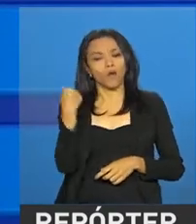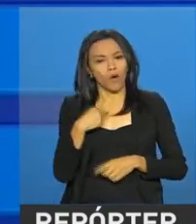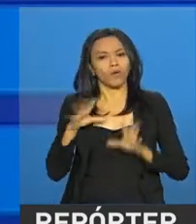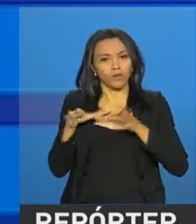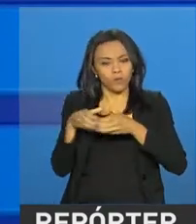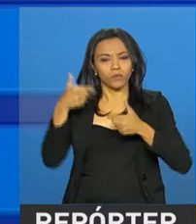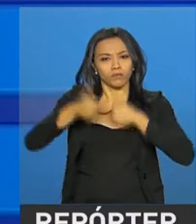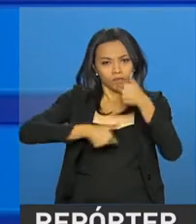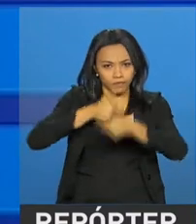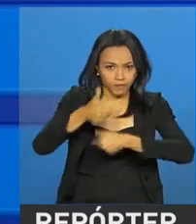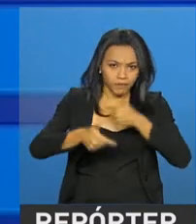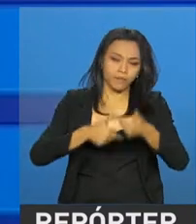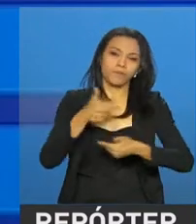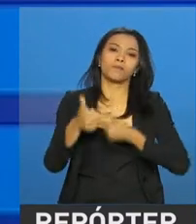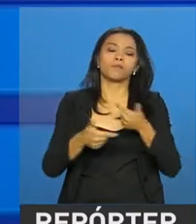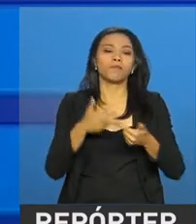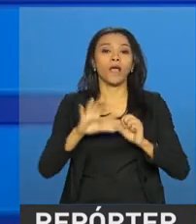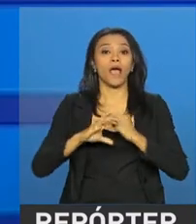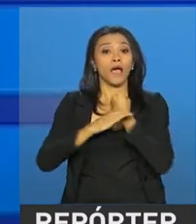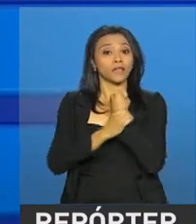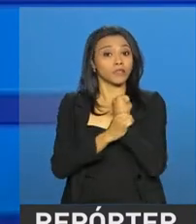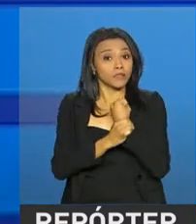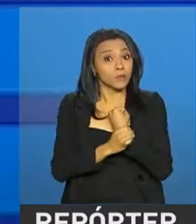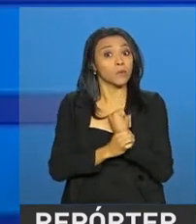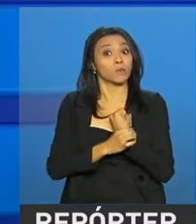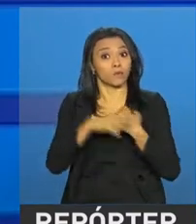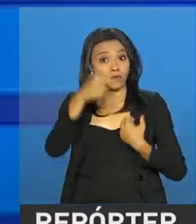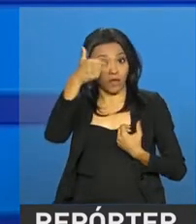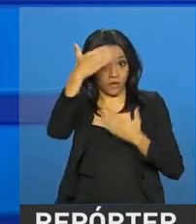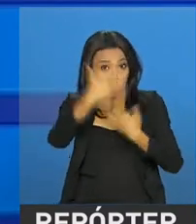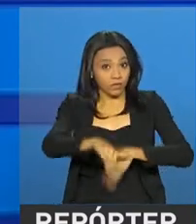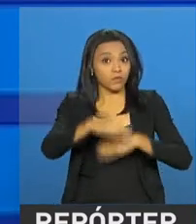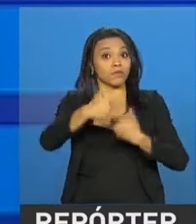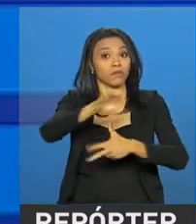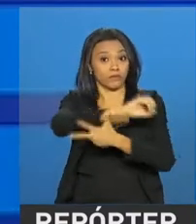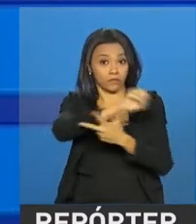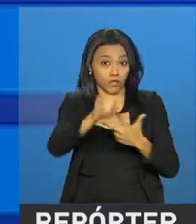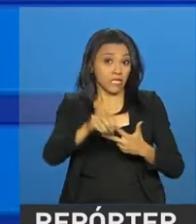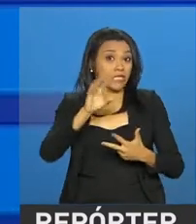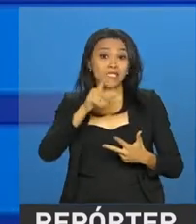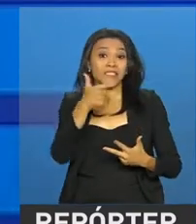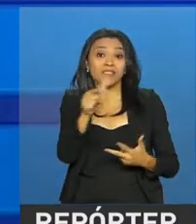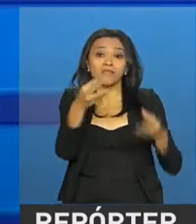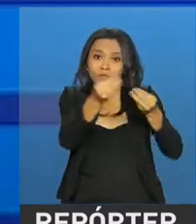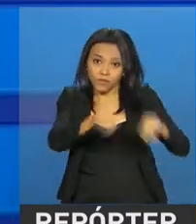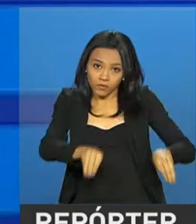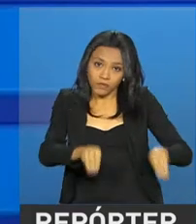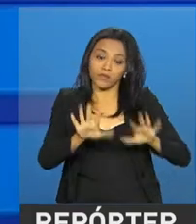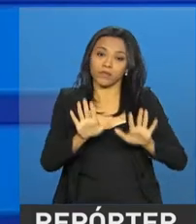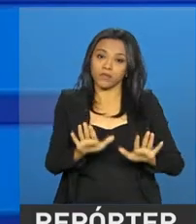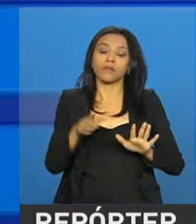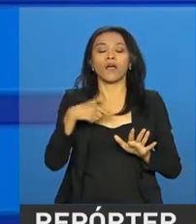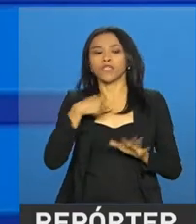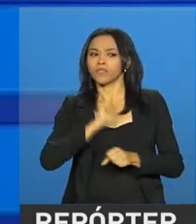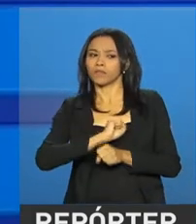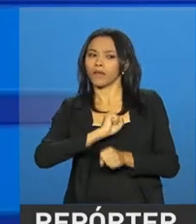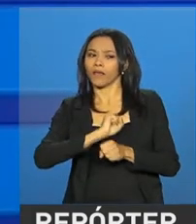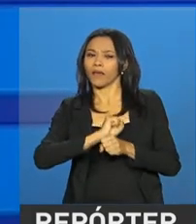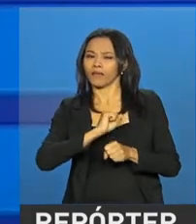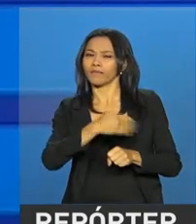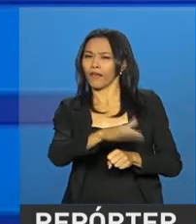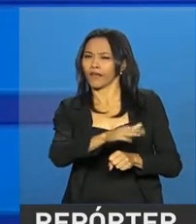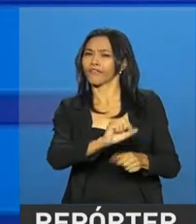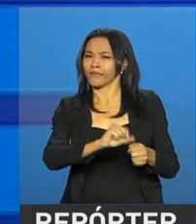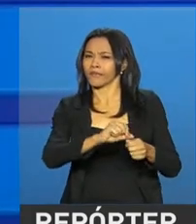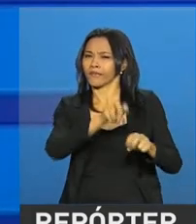tá? De uma forma a garantir a lisura do certame, mas sem prejudicar. Então, a gente aguarda que a pessoa termine a prova, tá? E